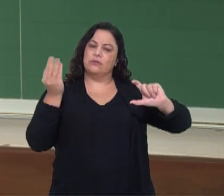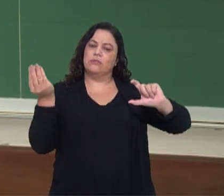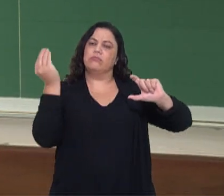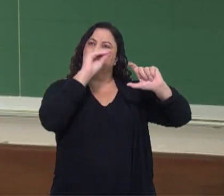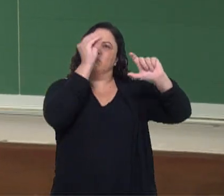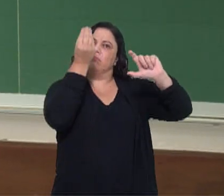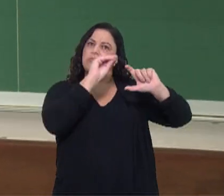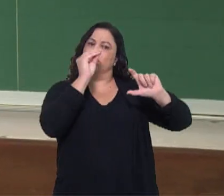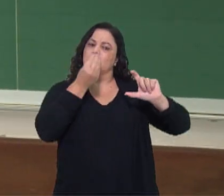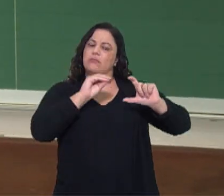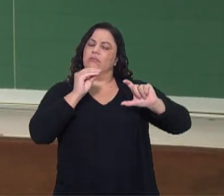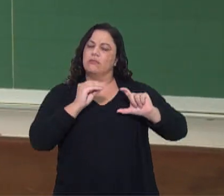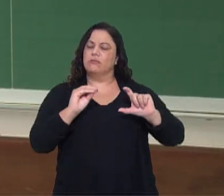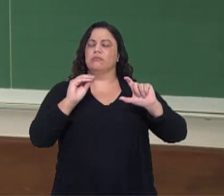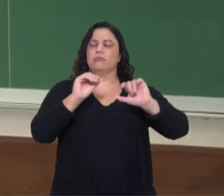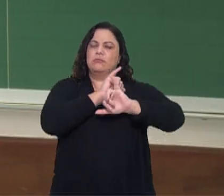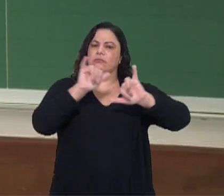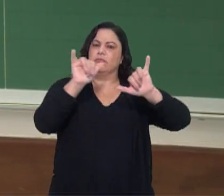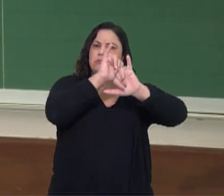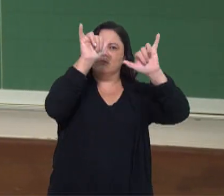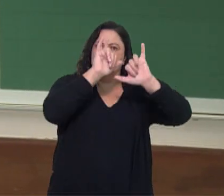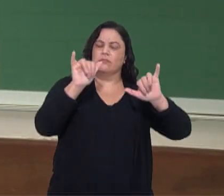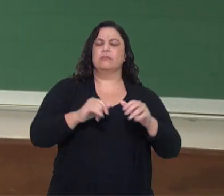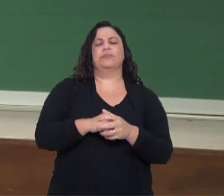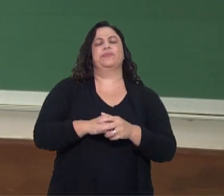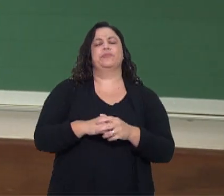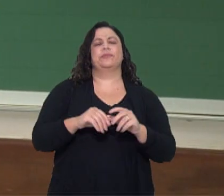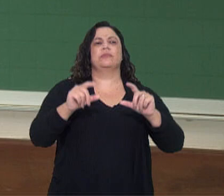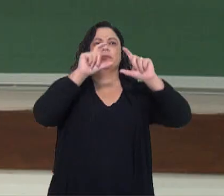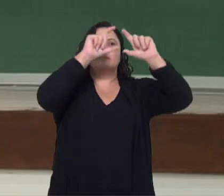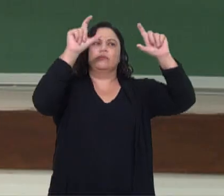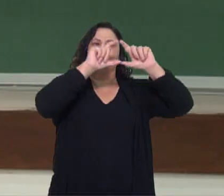da notícia. Então, nós vamos ver um a um.